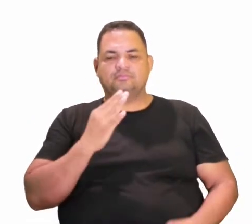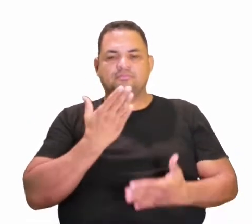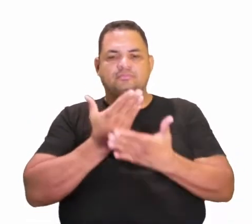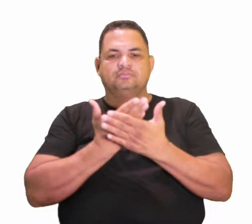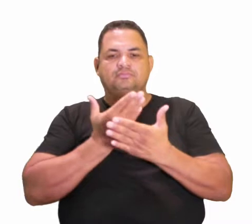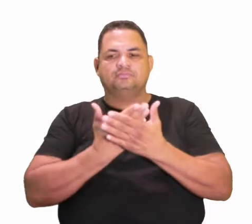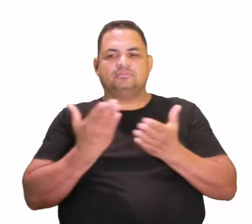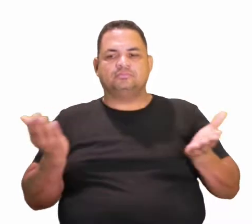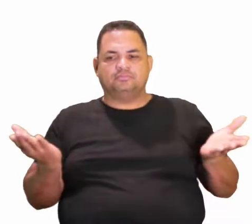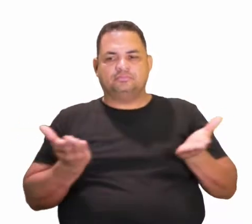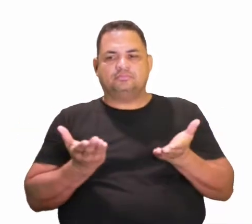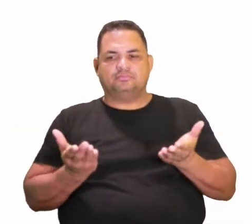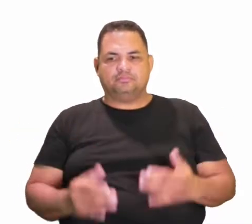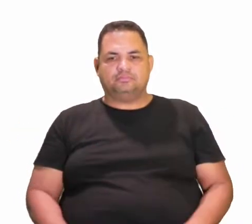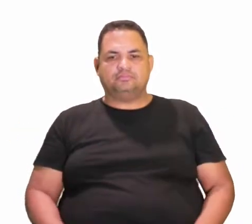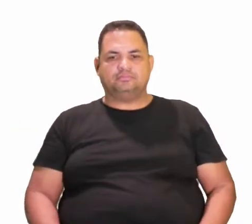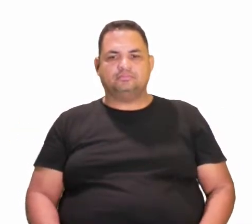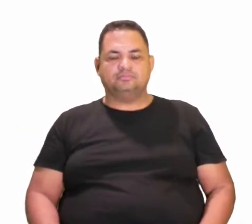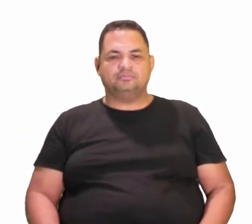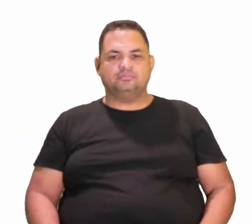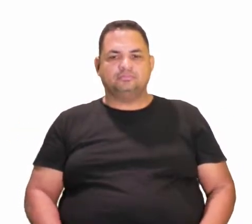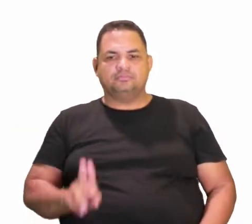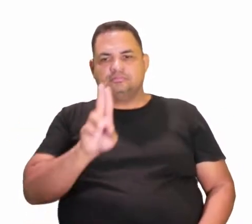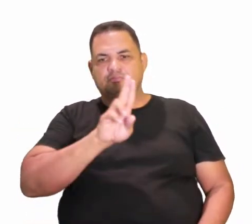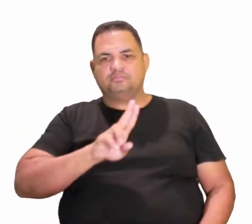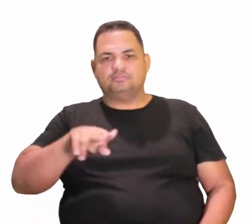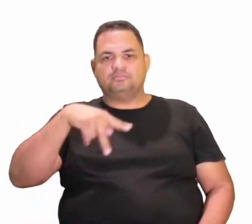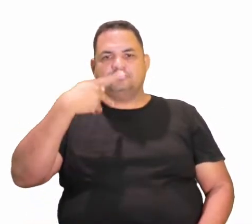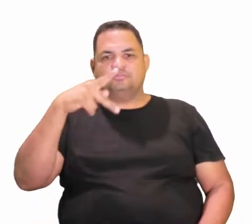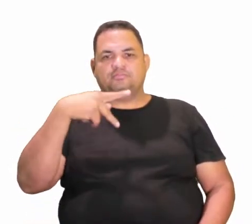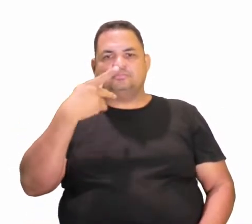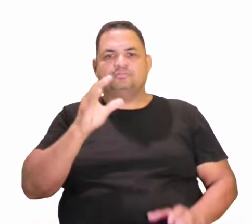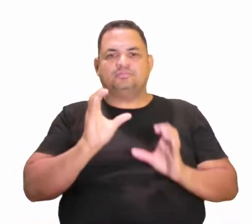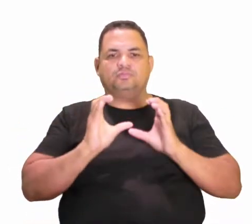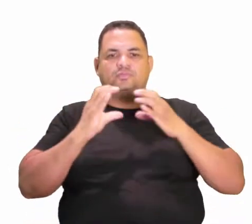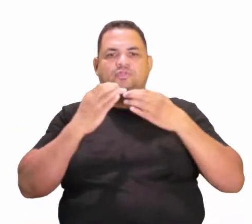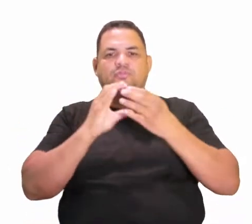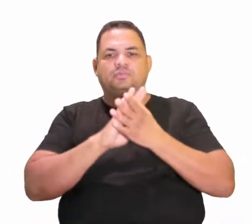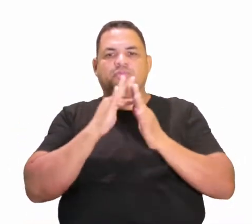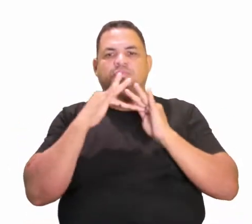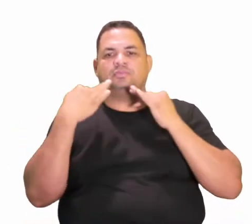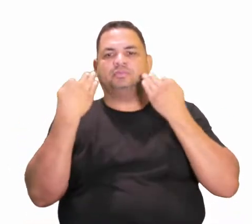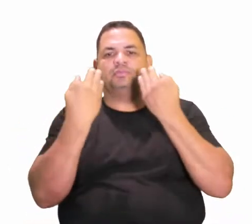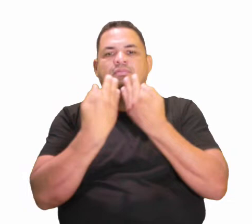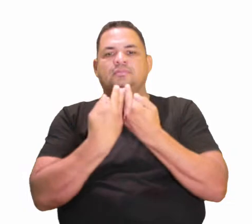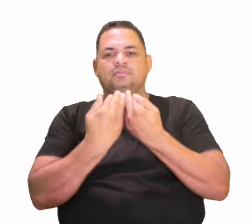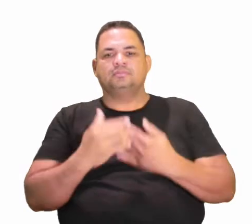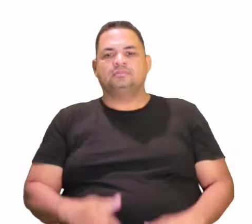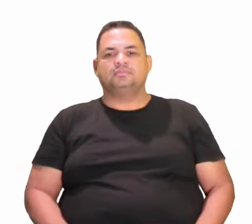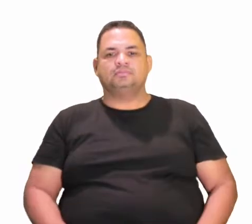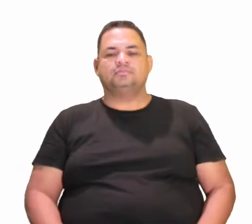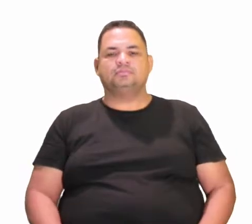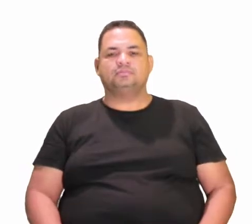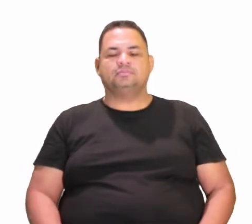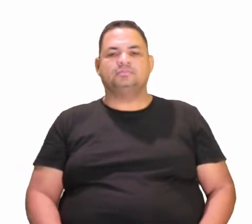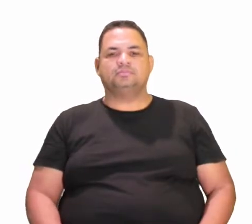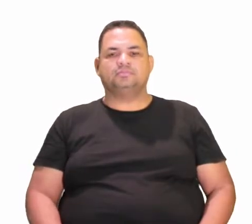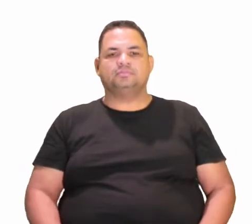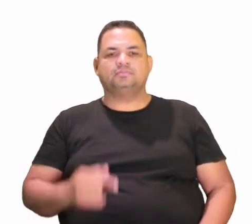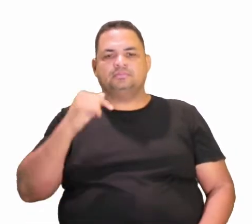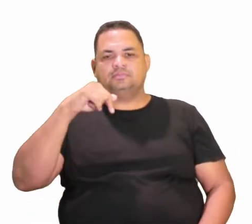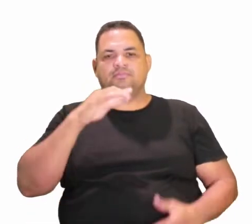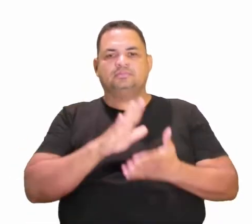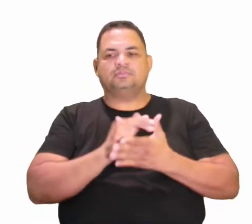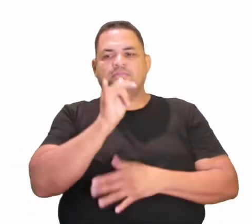estudar na aula de hoje. Nós vamos usar eles para falar sobre os membros da nossa família também aqui,